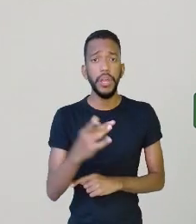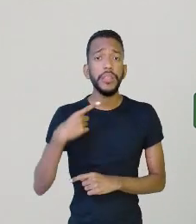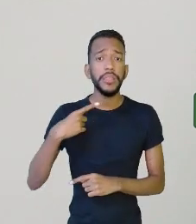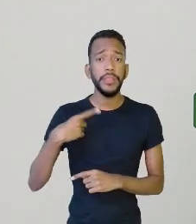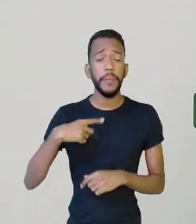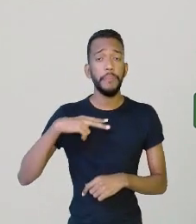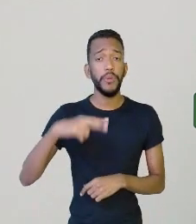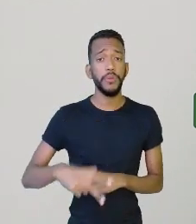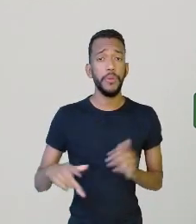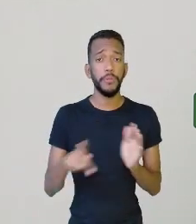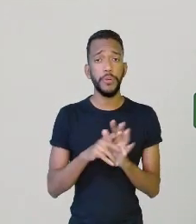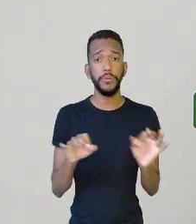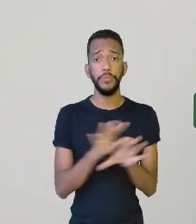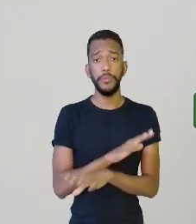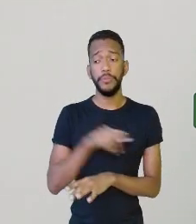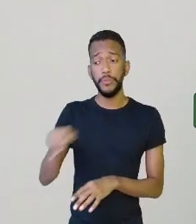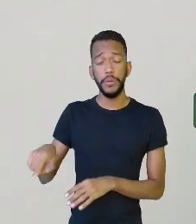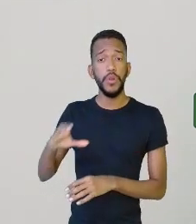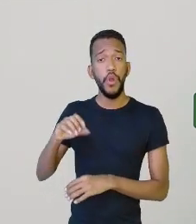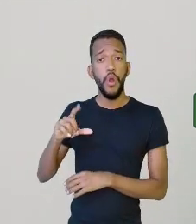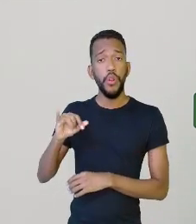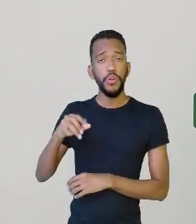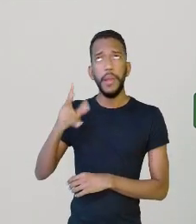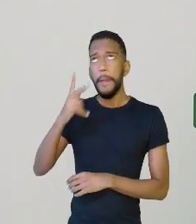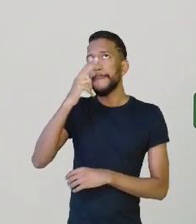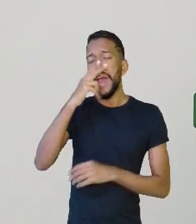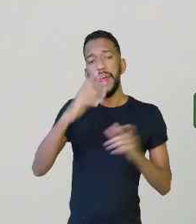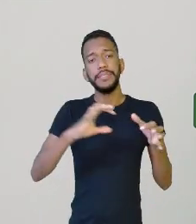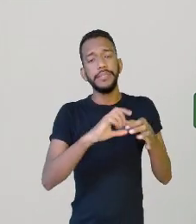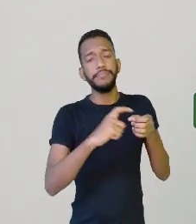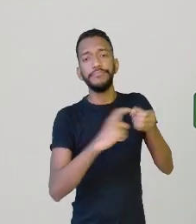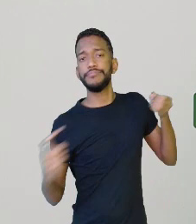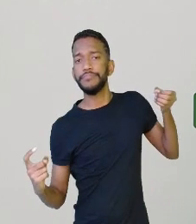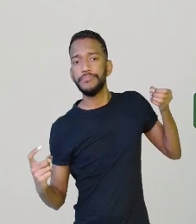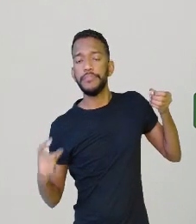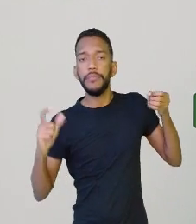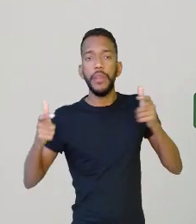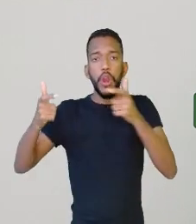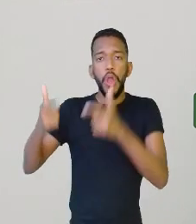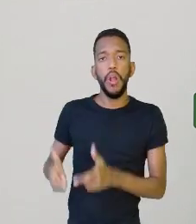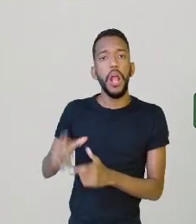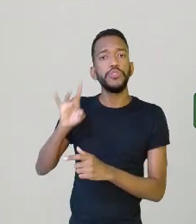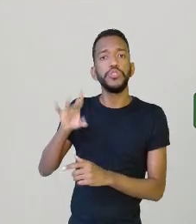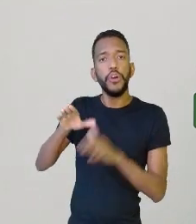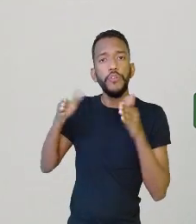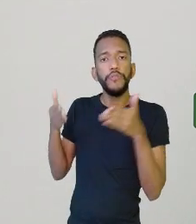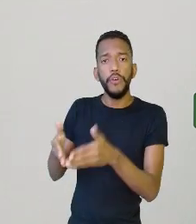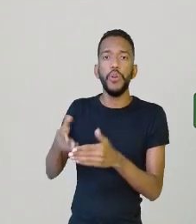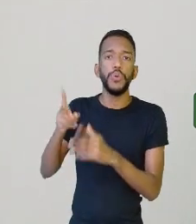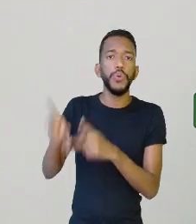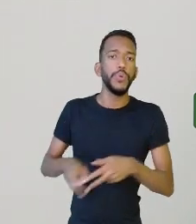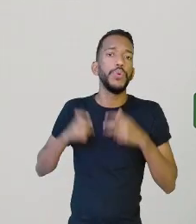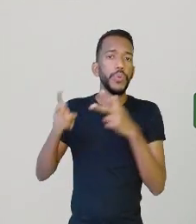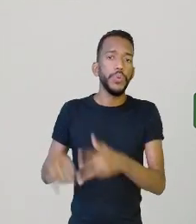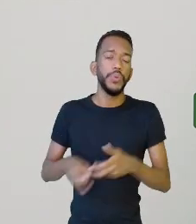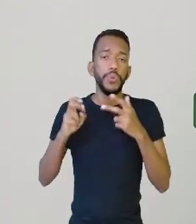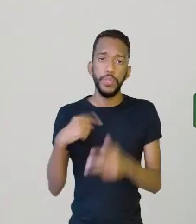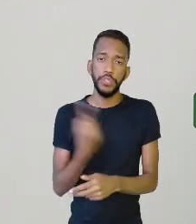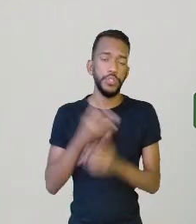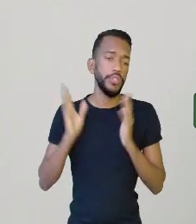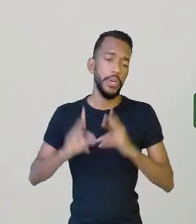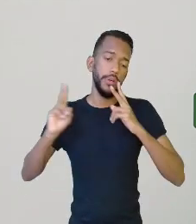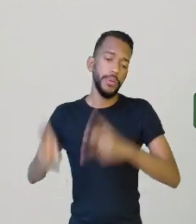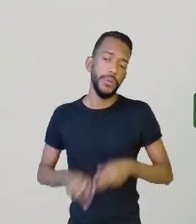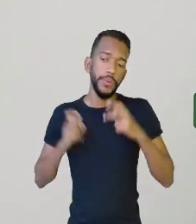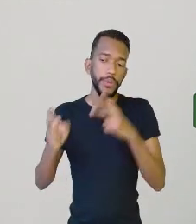Portugal. Brasil era a colônia. O que seria a colônia? O local onde era explorado. Nós fomos